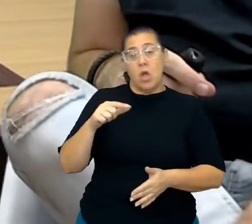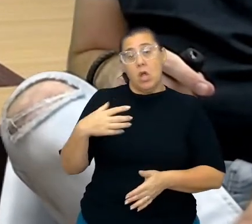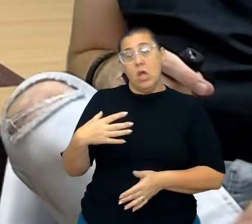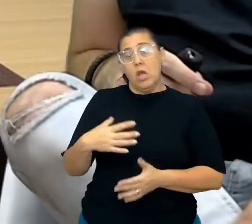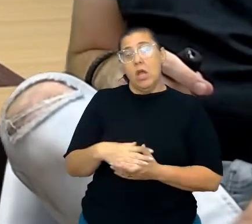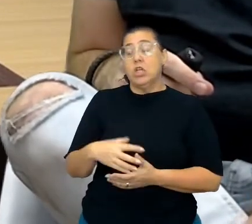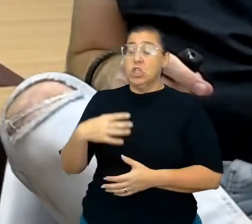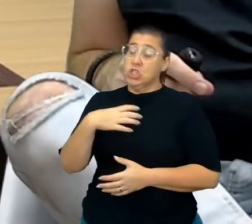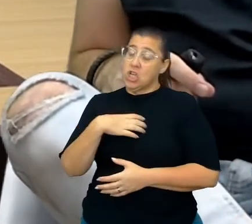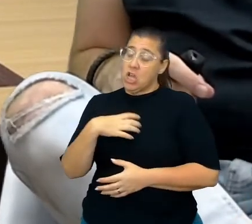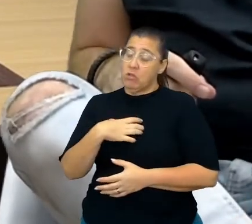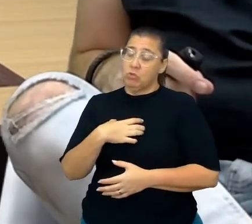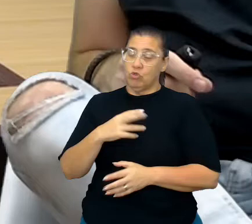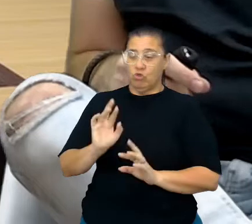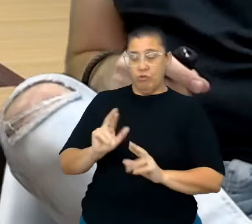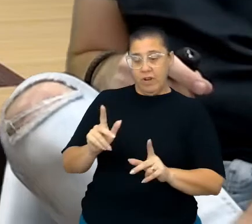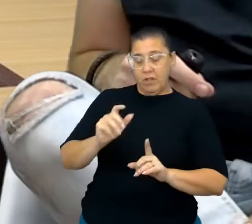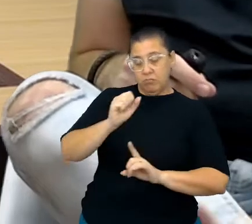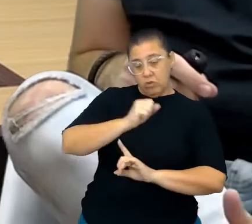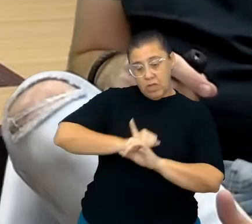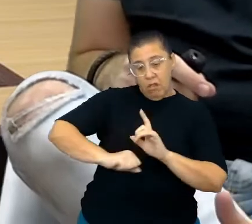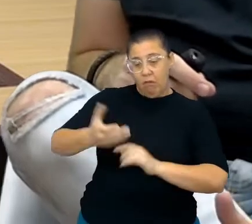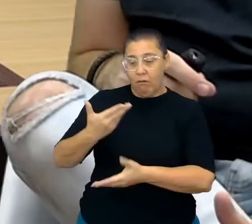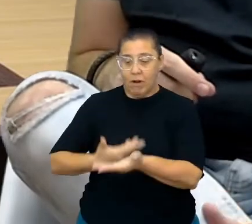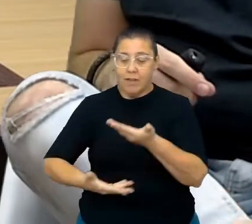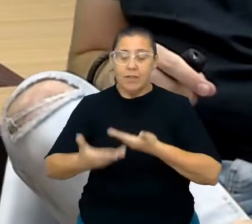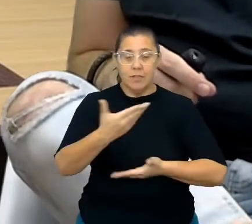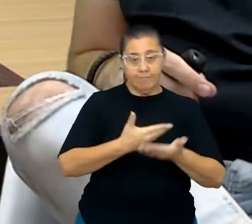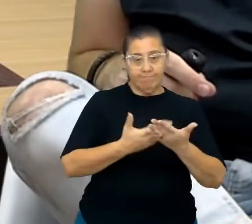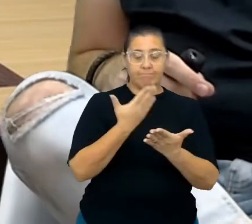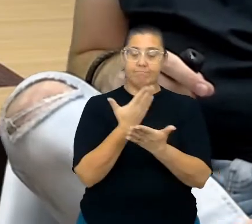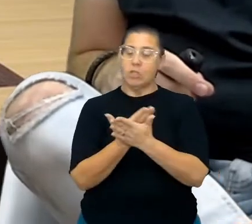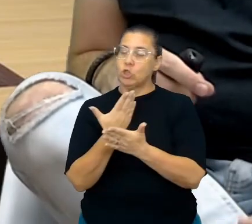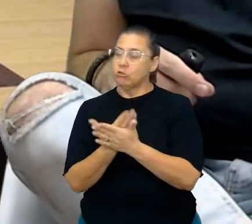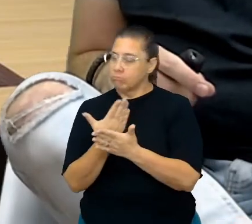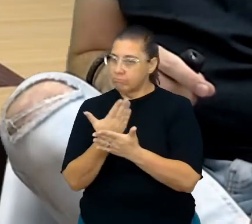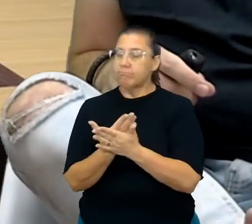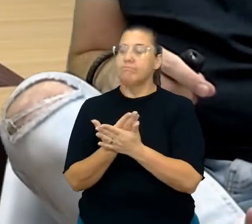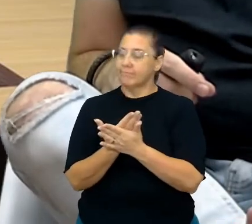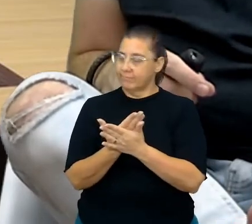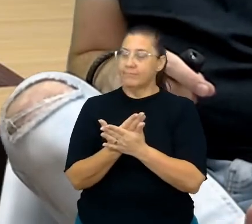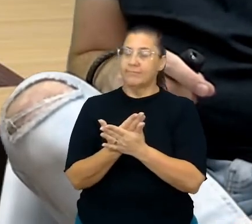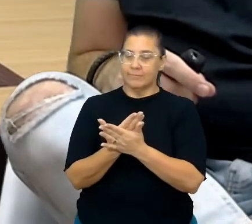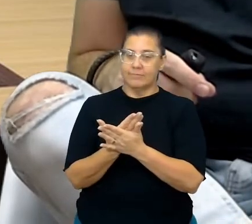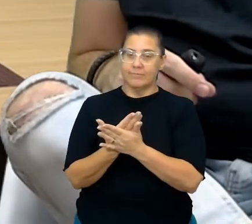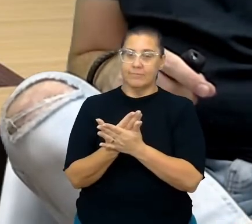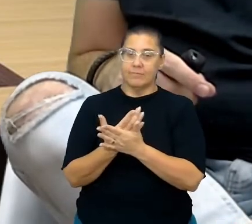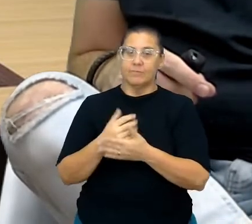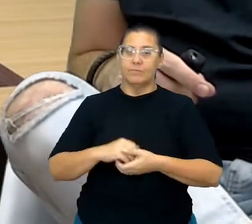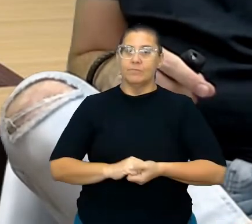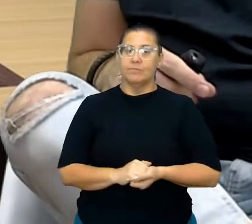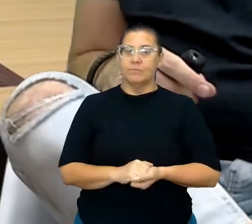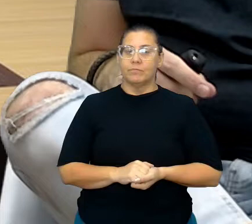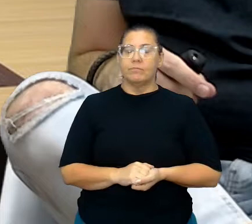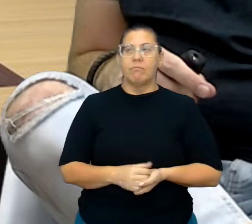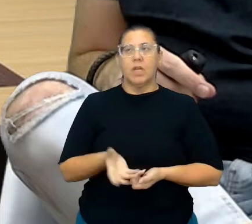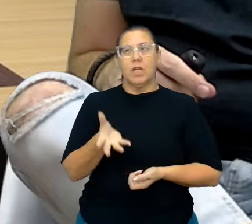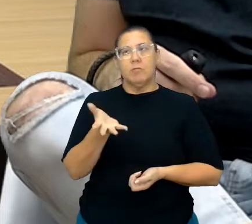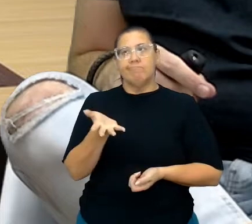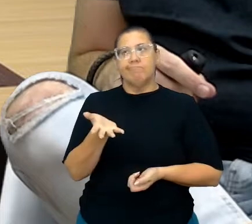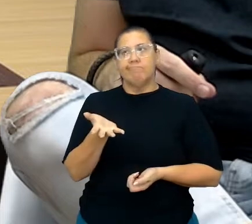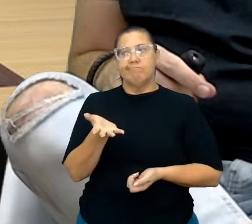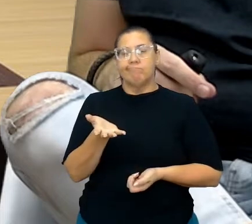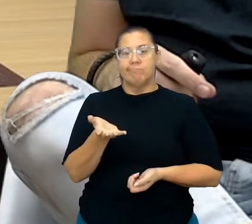diferentes de socializar, né? Certo. Estudar bastante. Bacana. E tentar